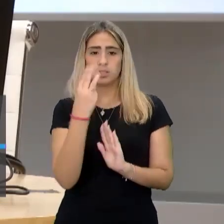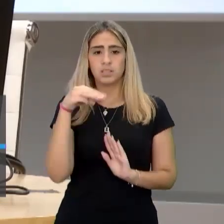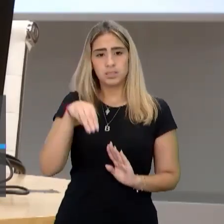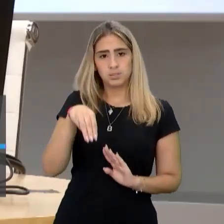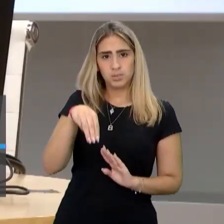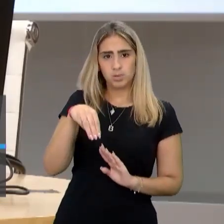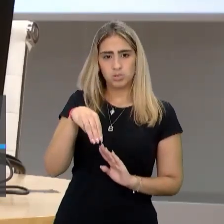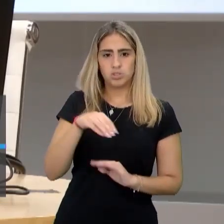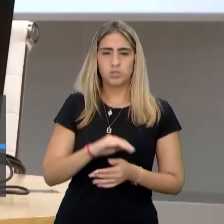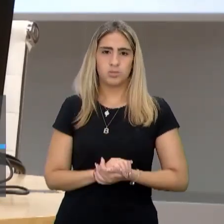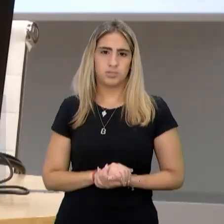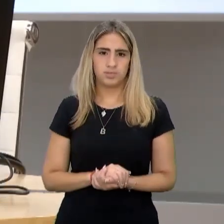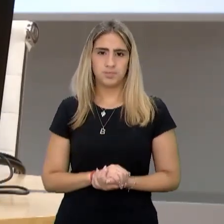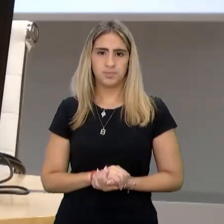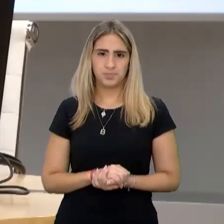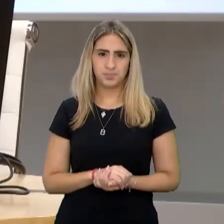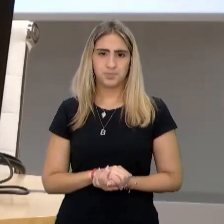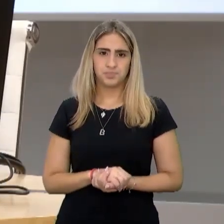minutinhos também no chat.